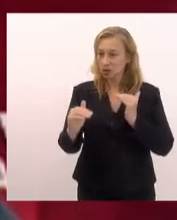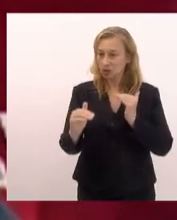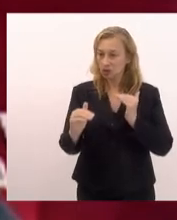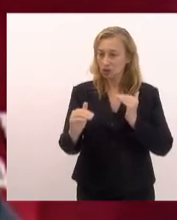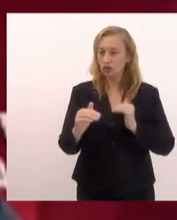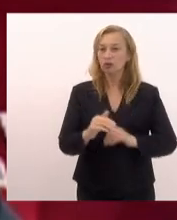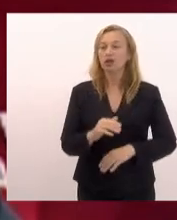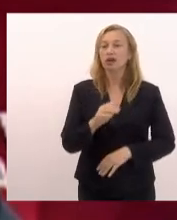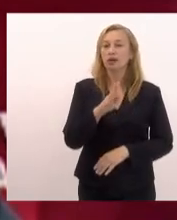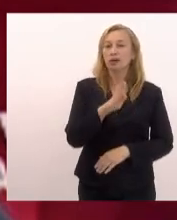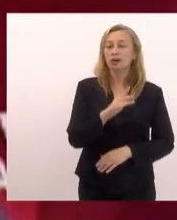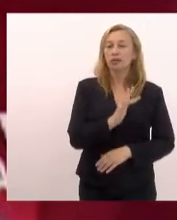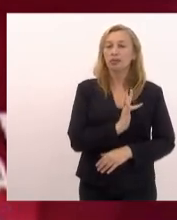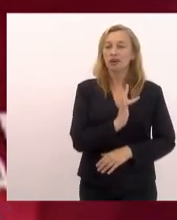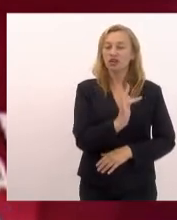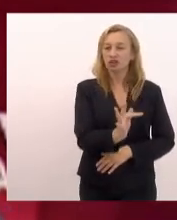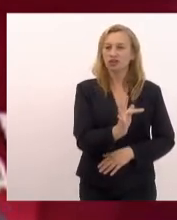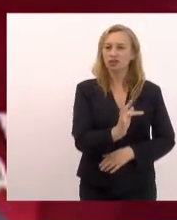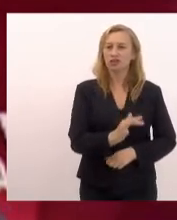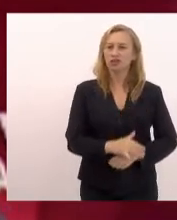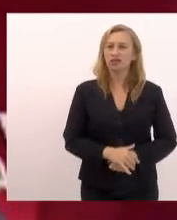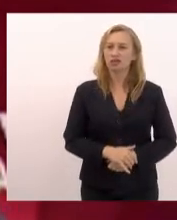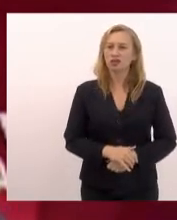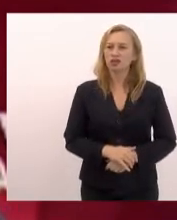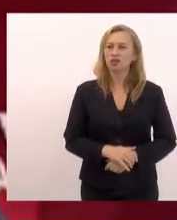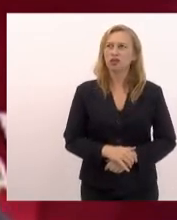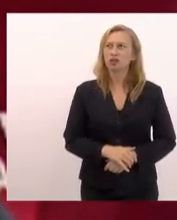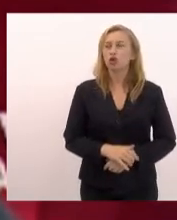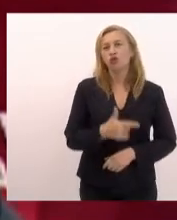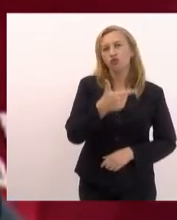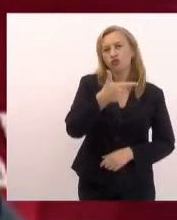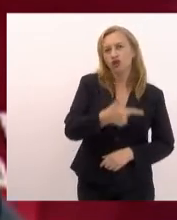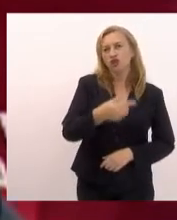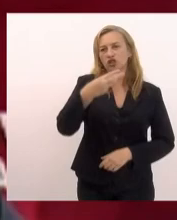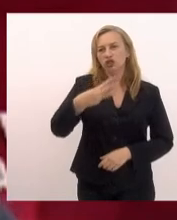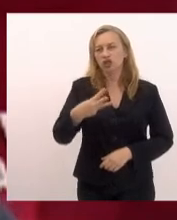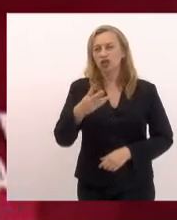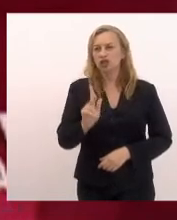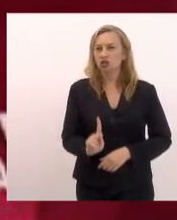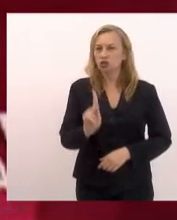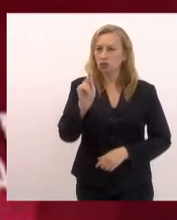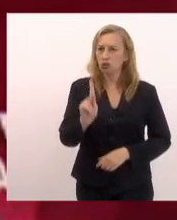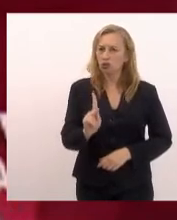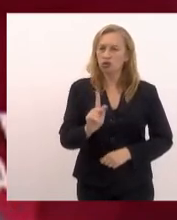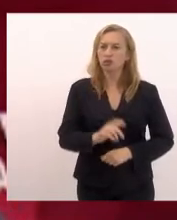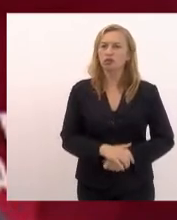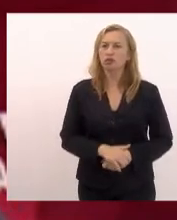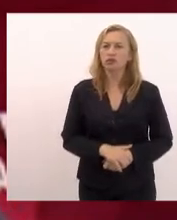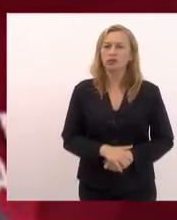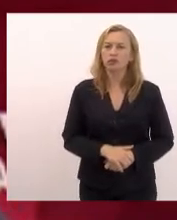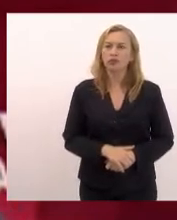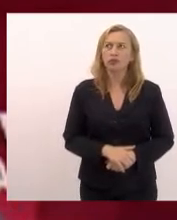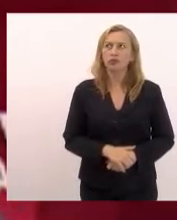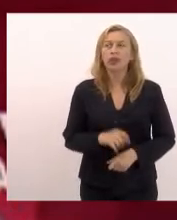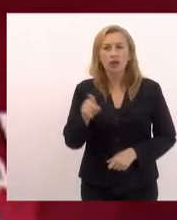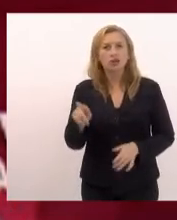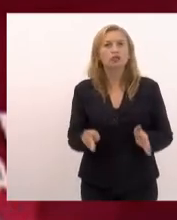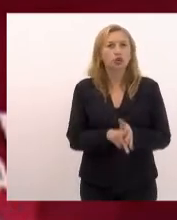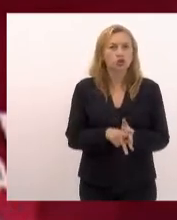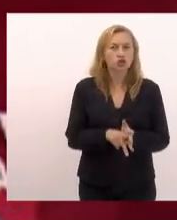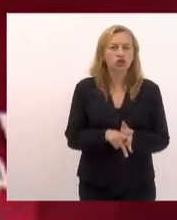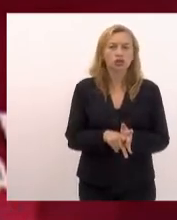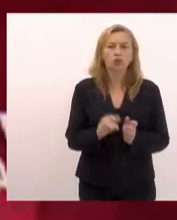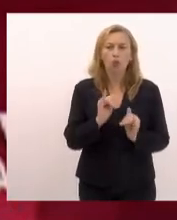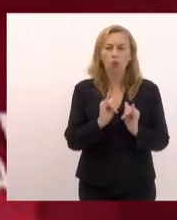a Baixada Fluminense, num total de 23 quilômetros. Esse projeto